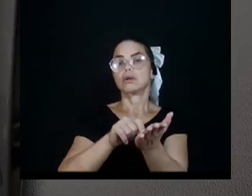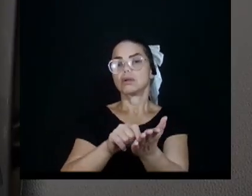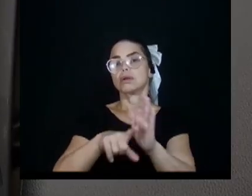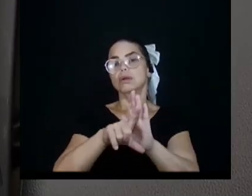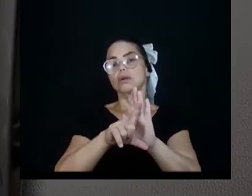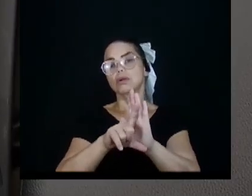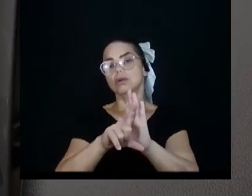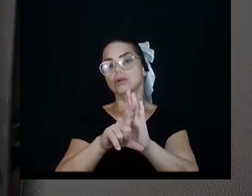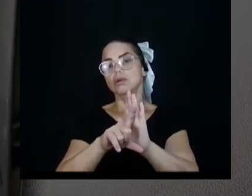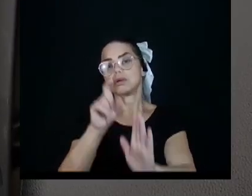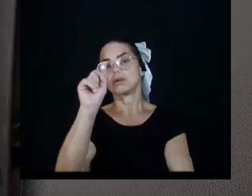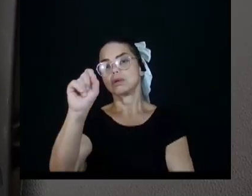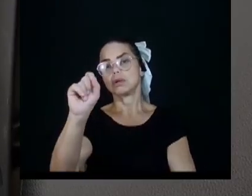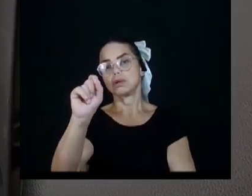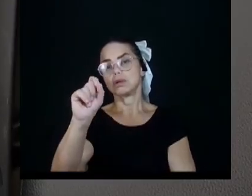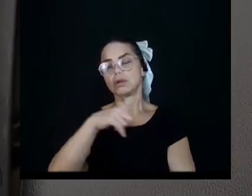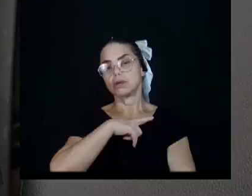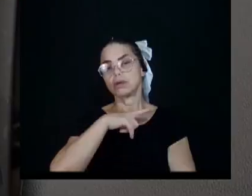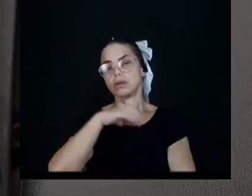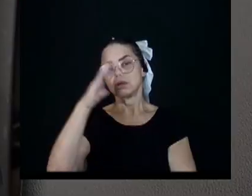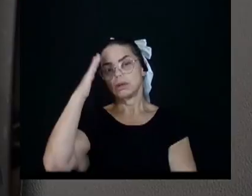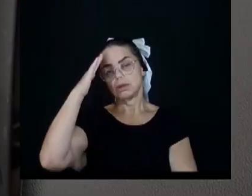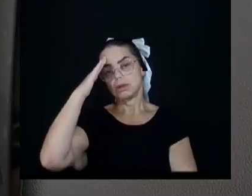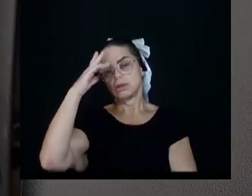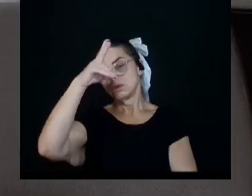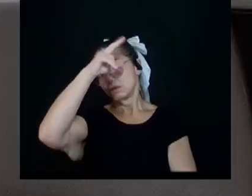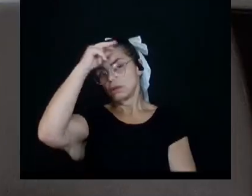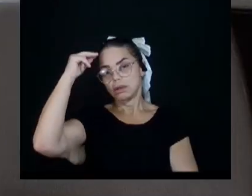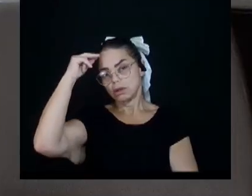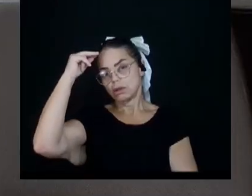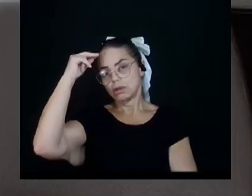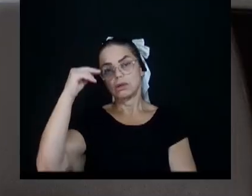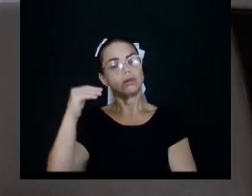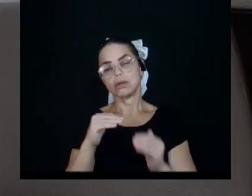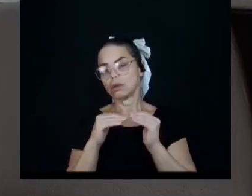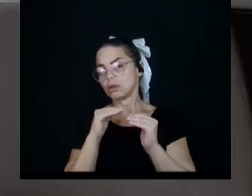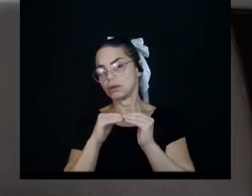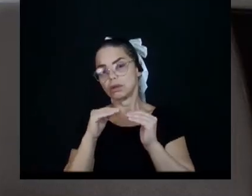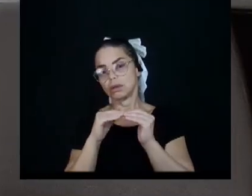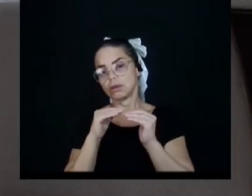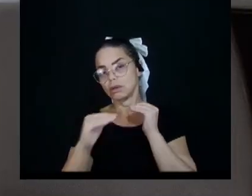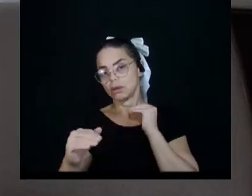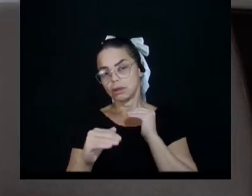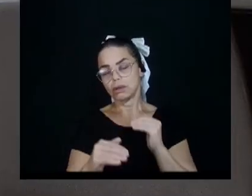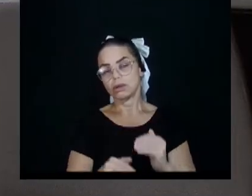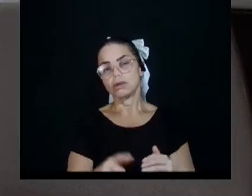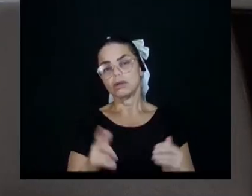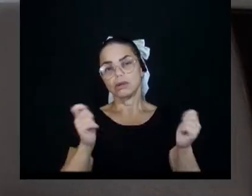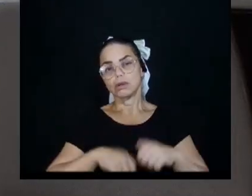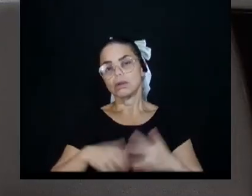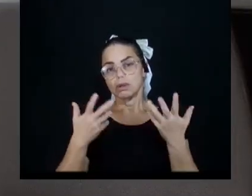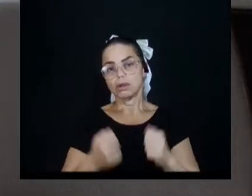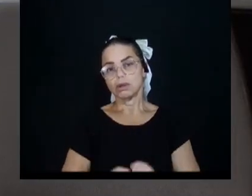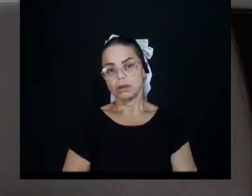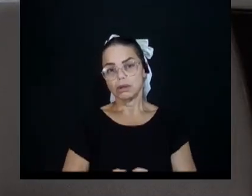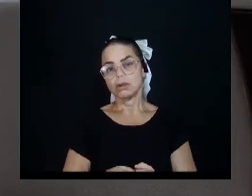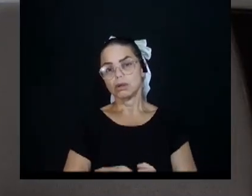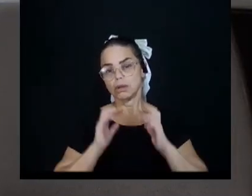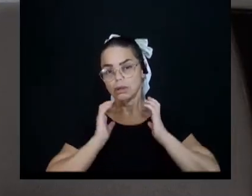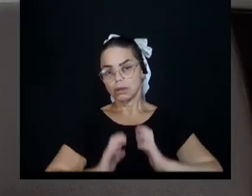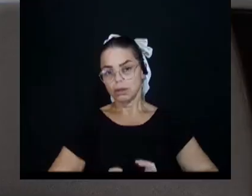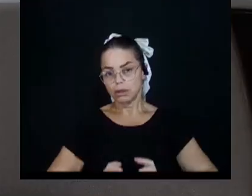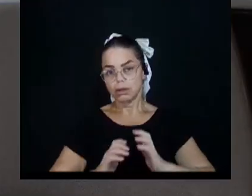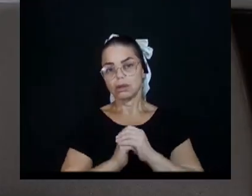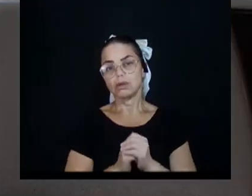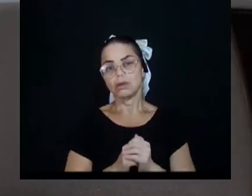eles tiveram um entendimento na prefeitura, que eu não concordei, mas que a lei poderia permitir que um cidadão tivesse o direito